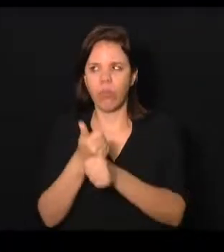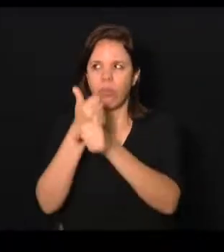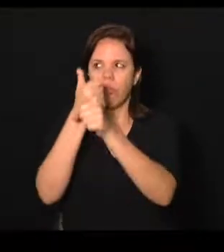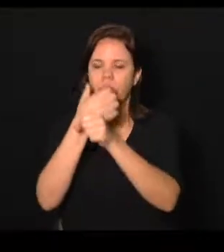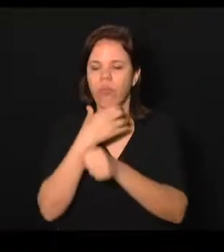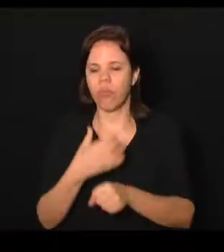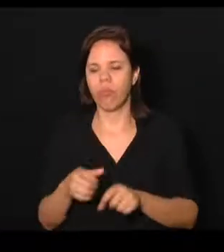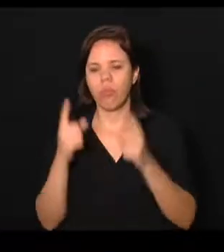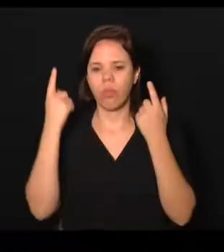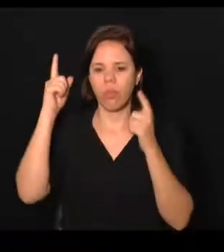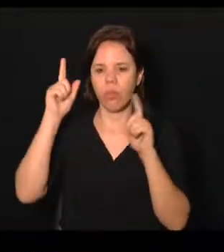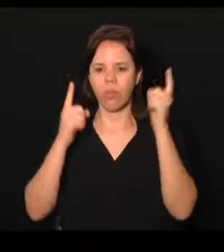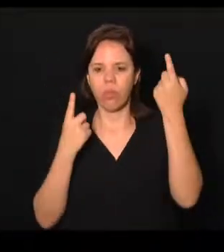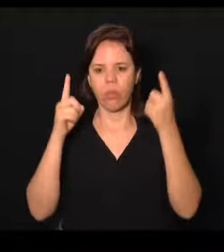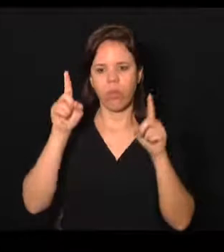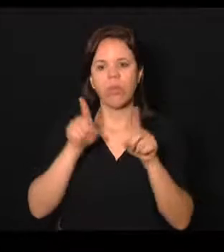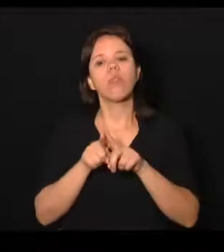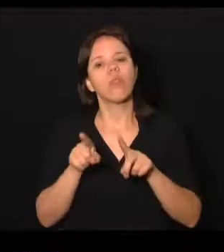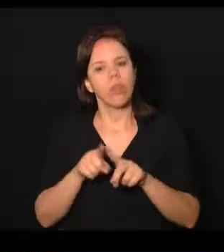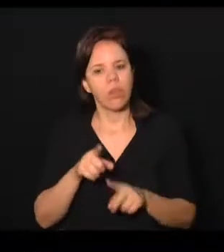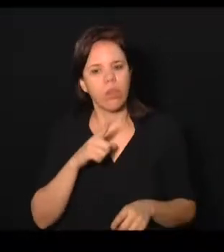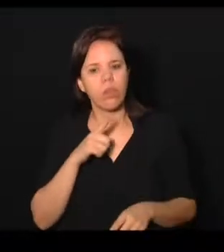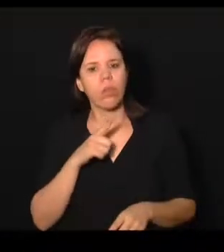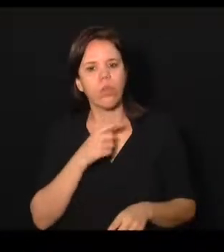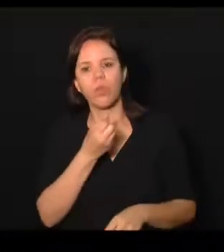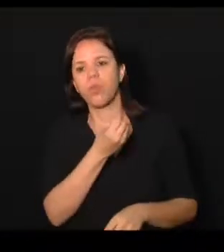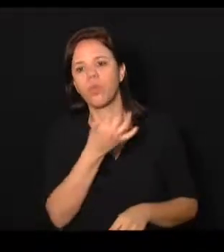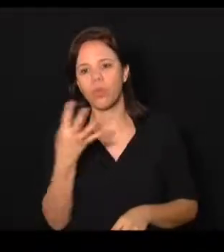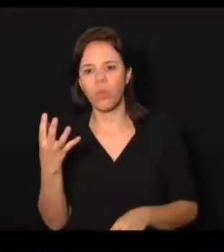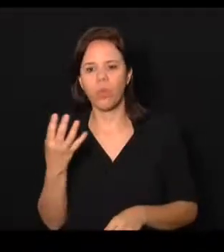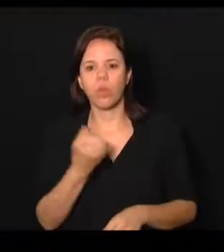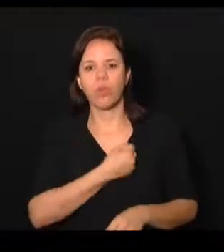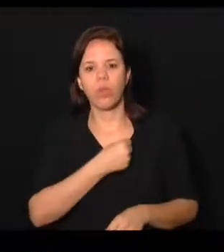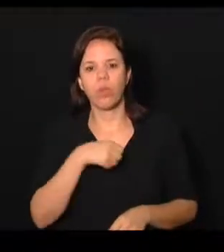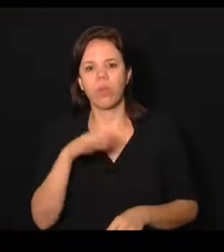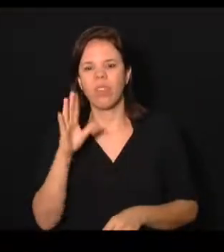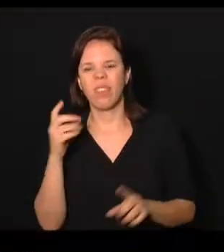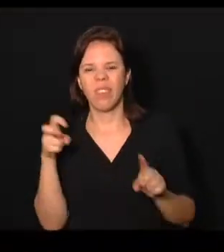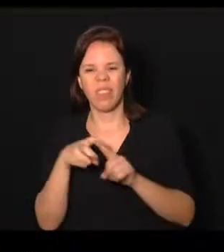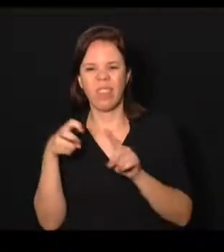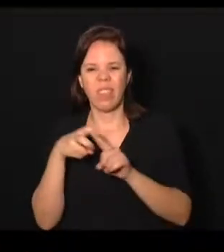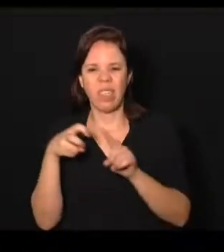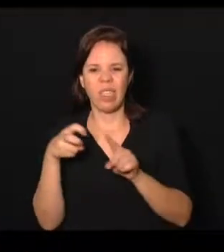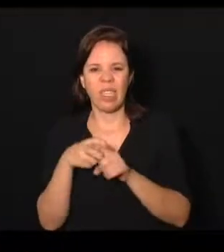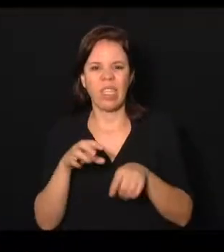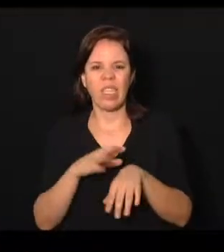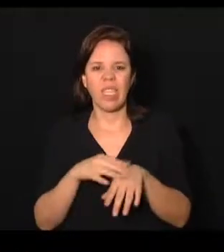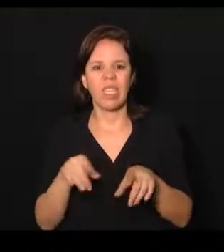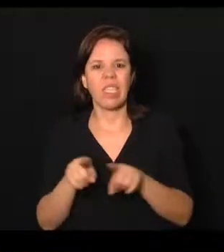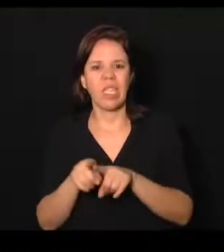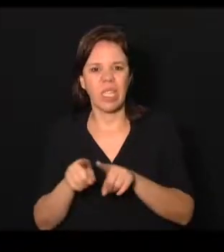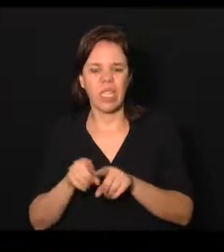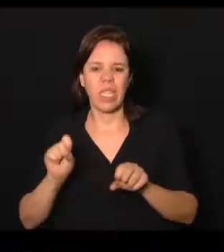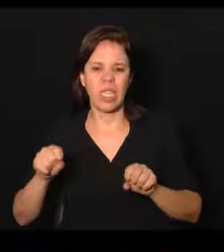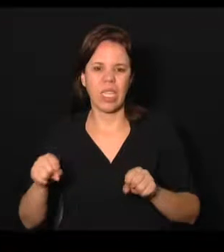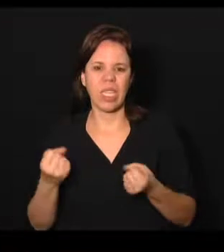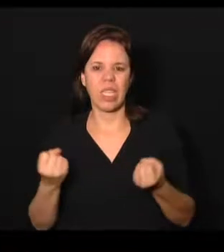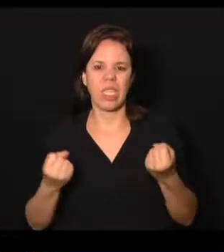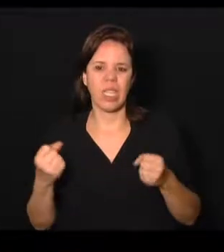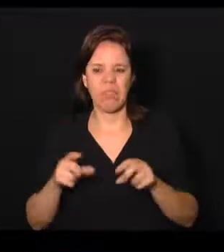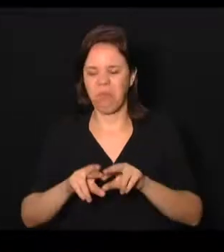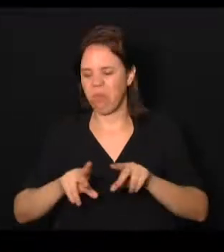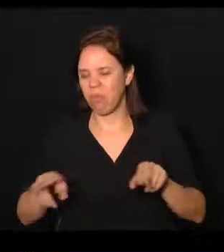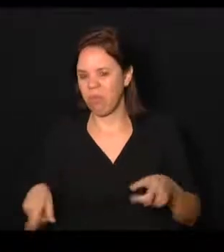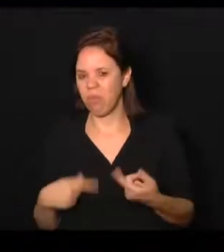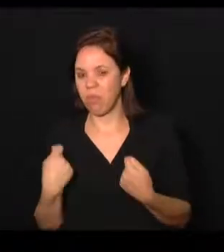período de Carnaval, que é quando a gente tem um número maior, infelizmente, um número maior de acidentes, sobretudo acidentes automobilísticos. E aí a